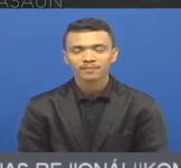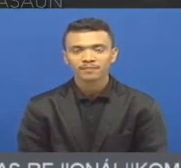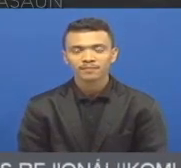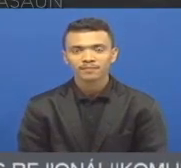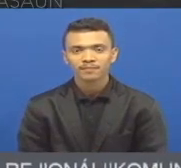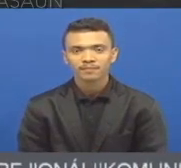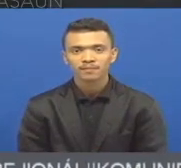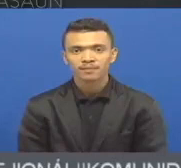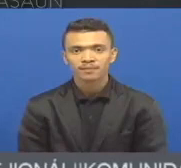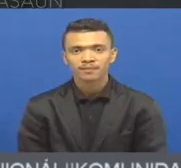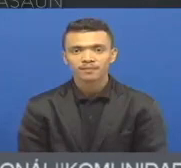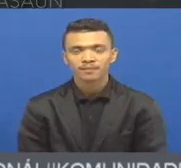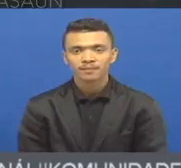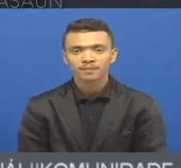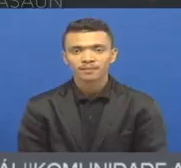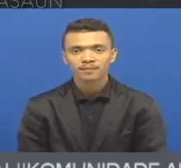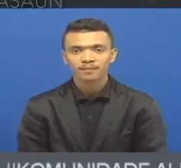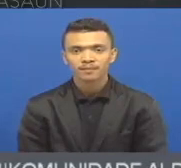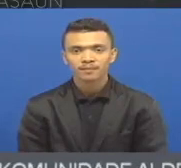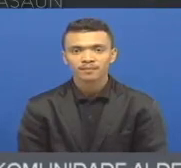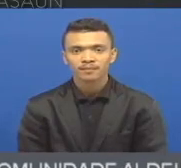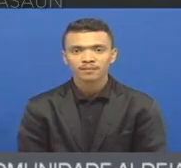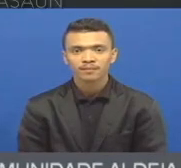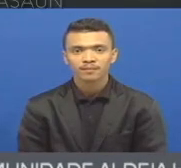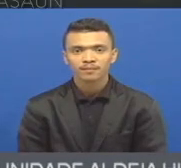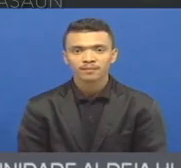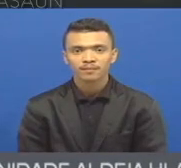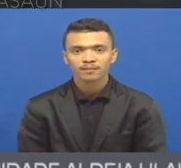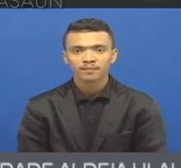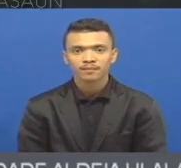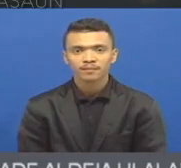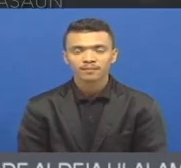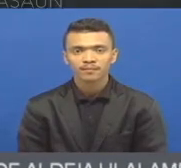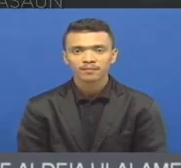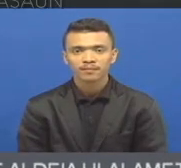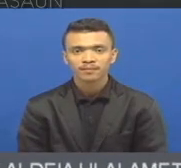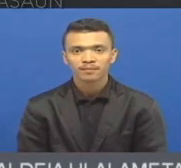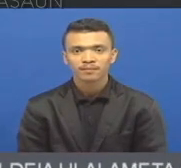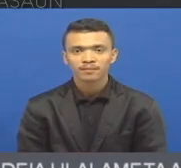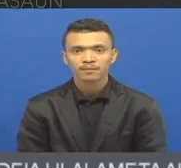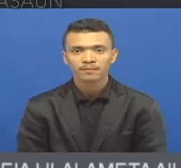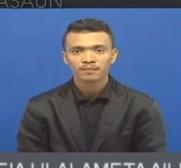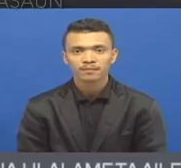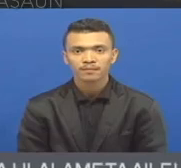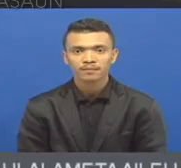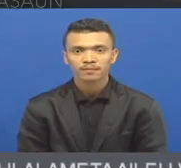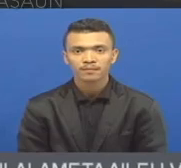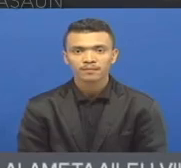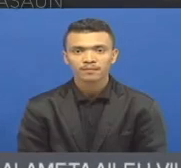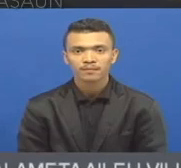começamos o jantar. Mas não posso deixar de sublinhar áreas fundamentais que gostaríamos de